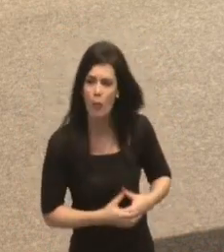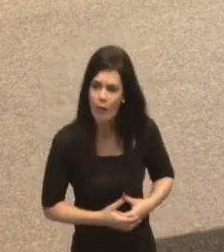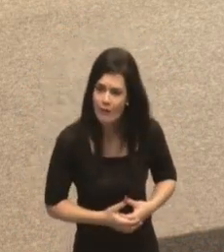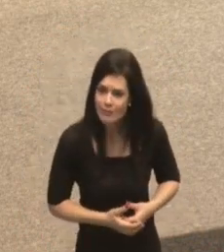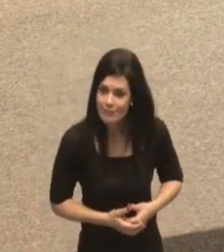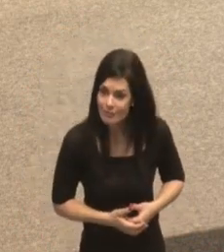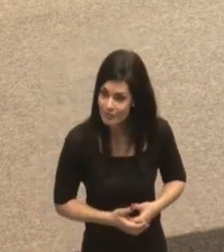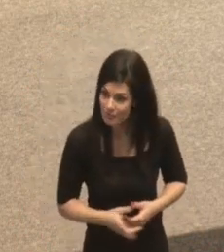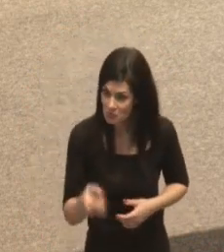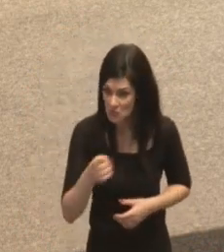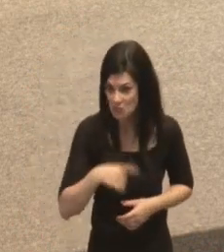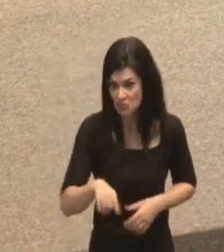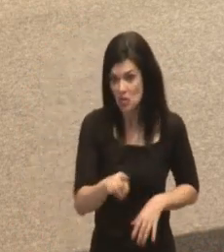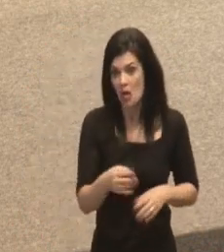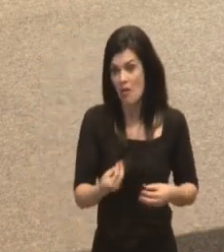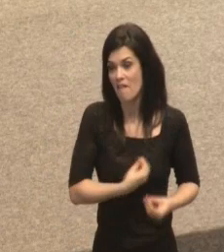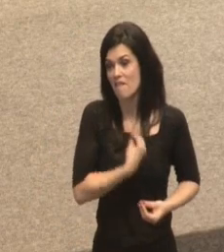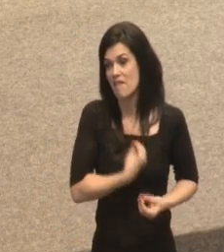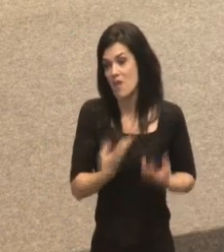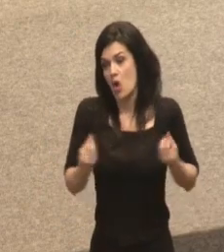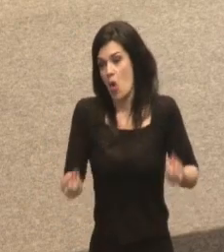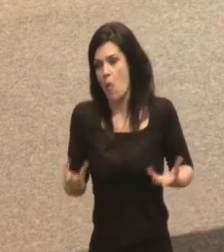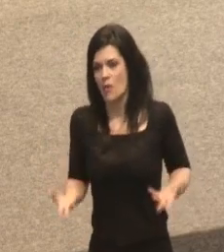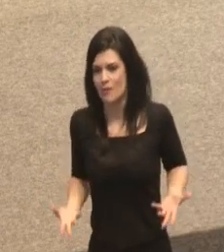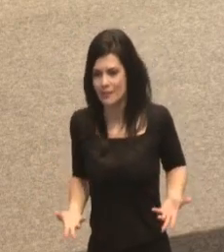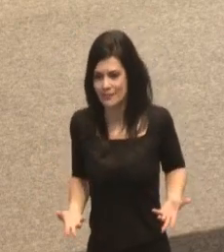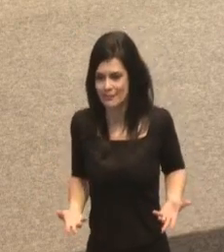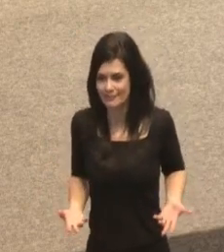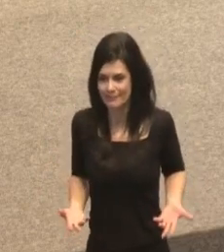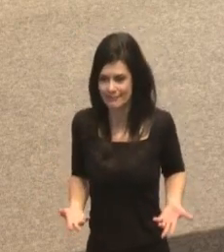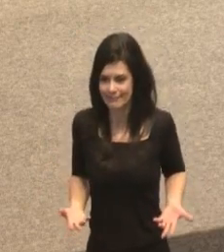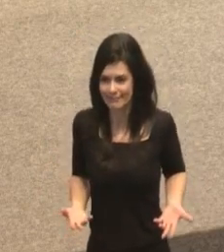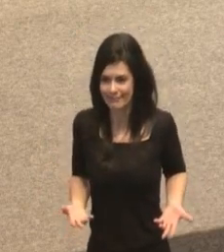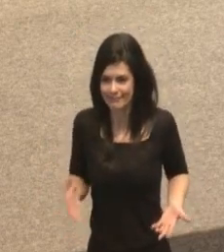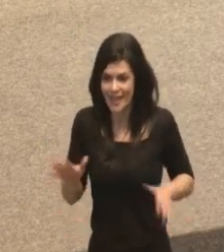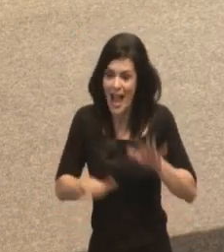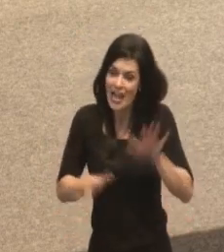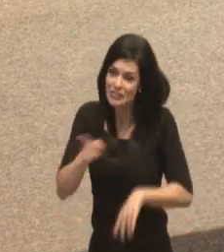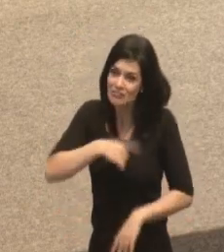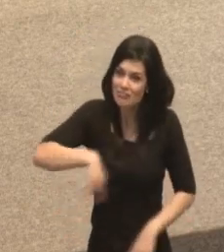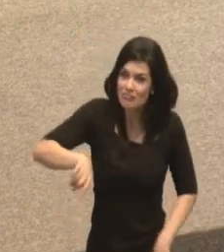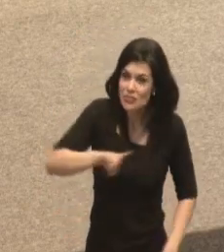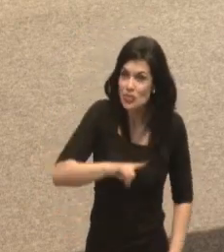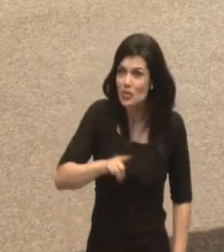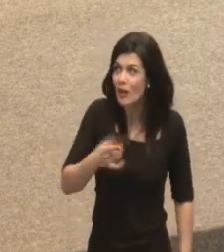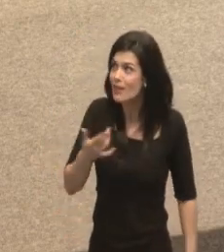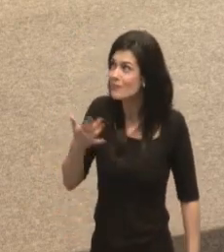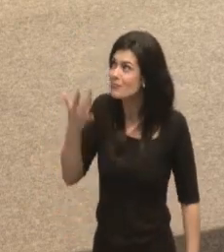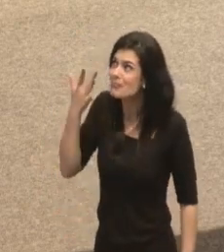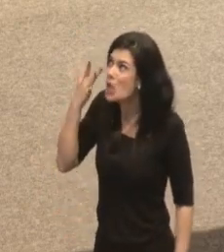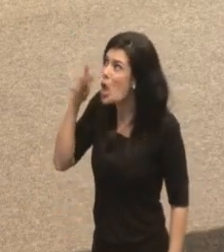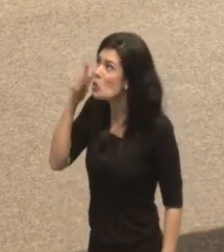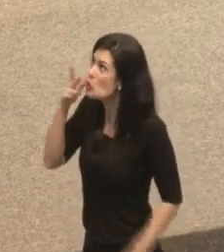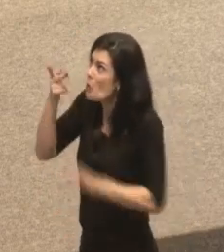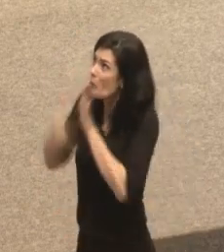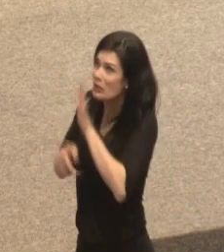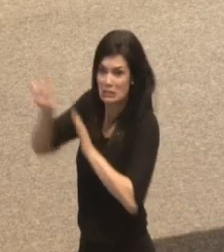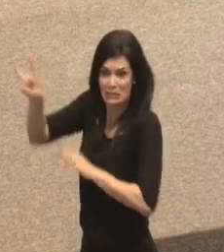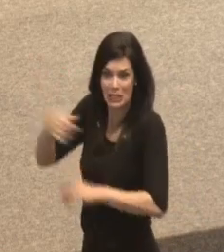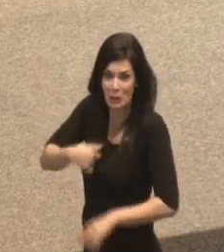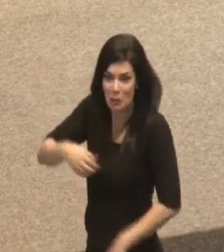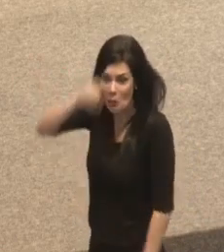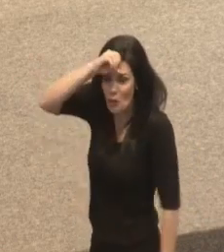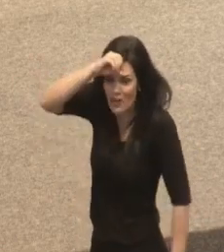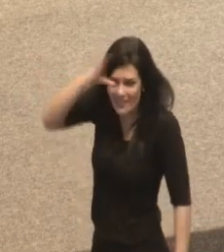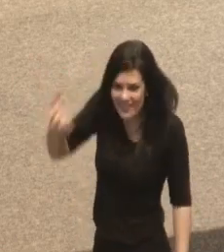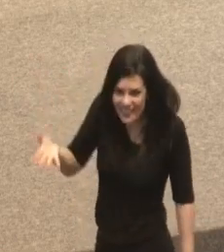nós estamos vivendo situações, coisas, momentos que não temos ideia do que Deus vai fazer. Porque Paulo não tinha ideia